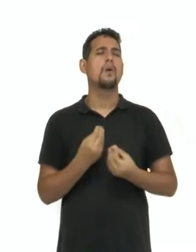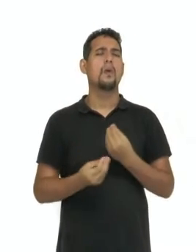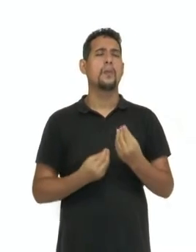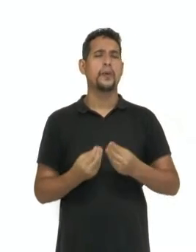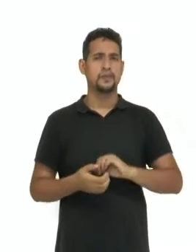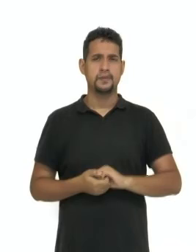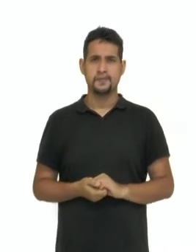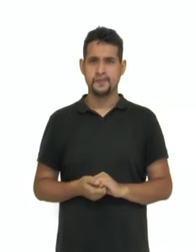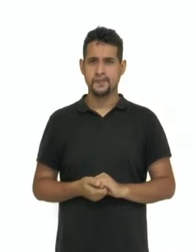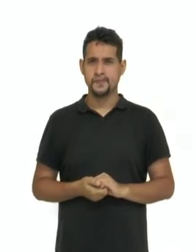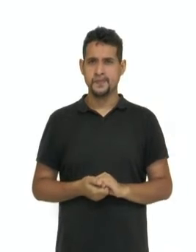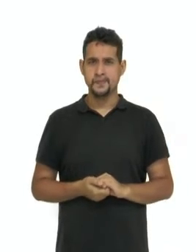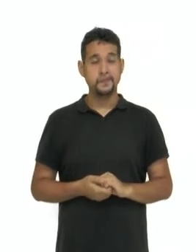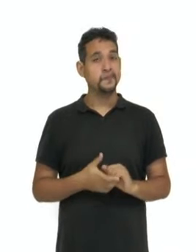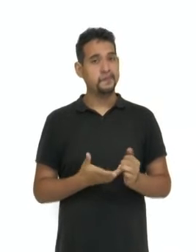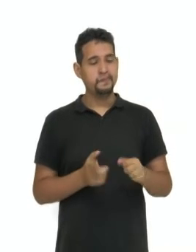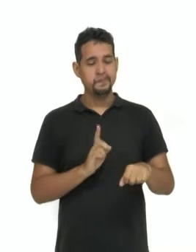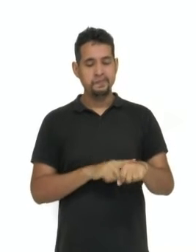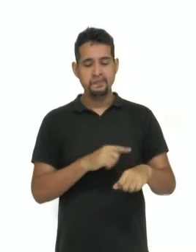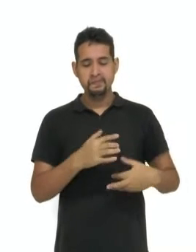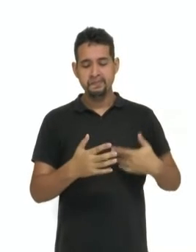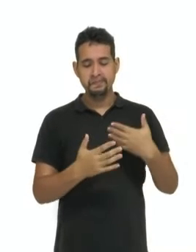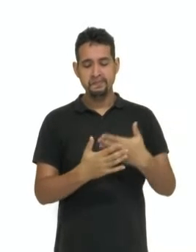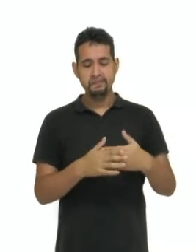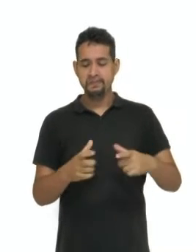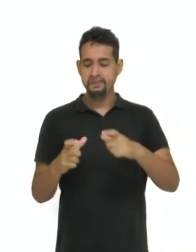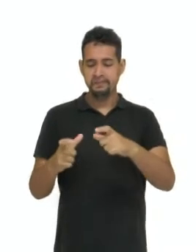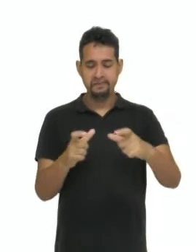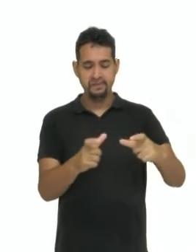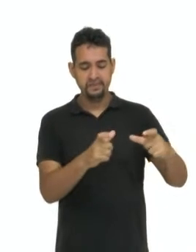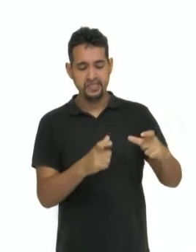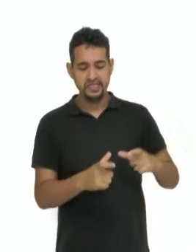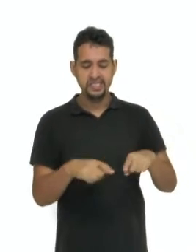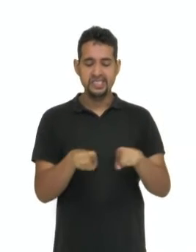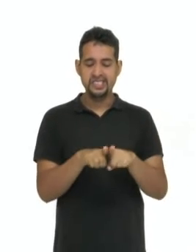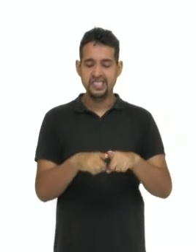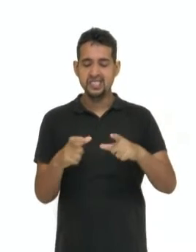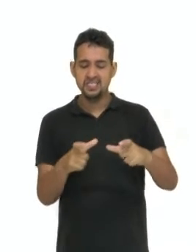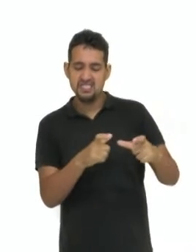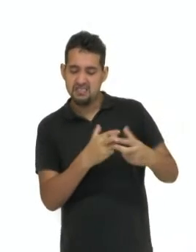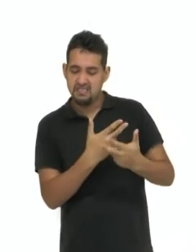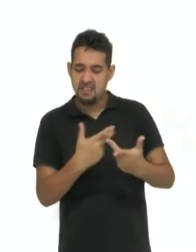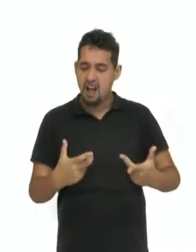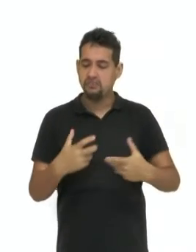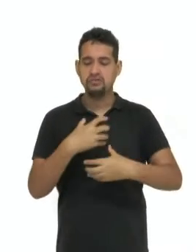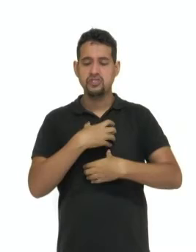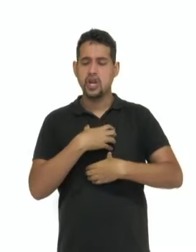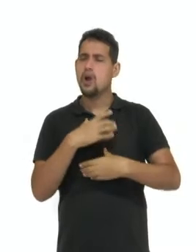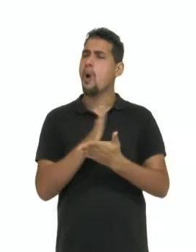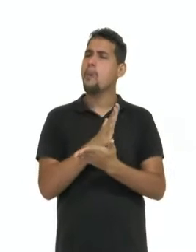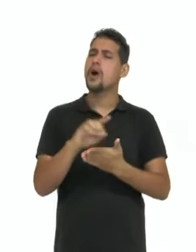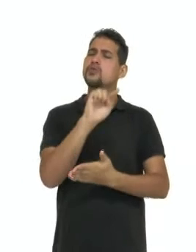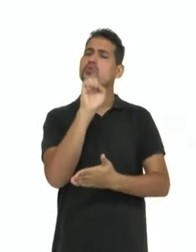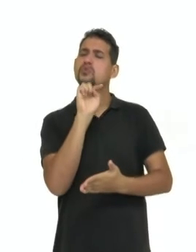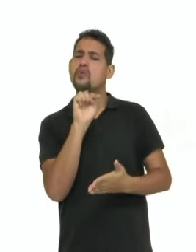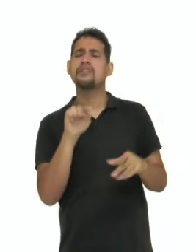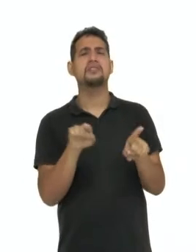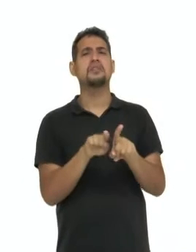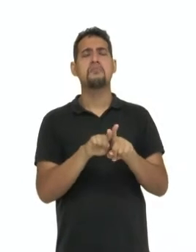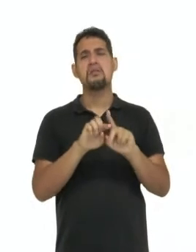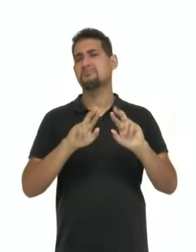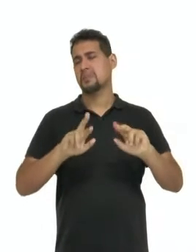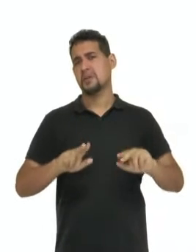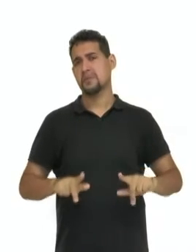siguiente forma: de tiempo, de lugar, de cantidad, de modo, de duda, de afirmación y de